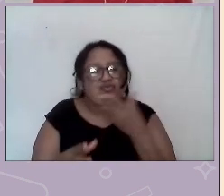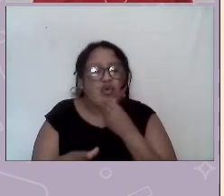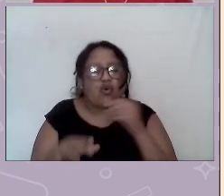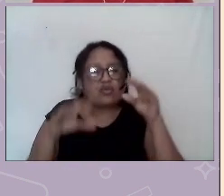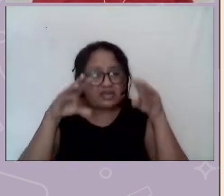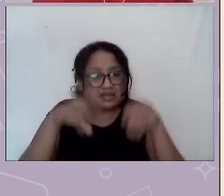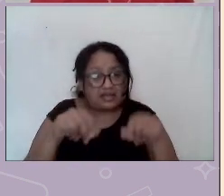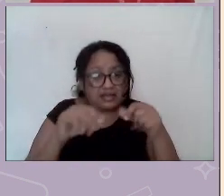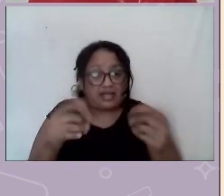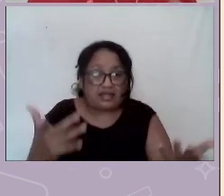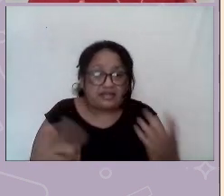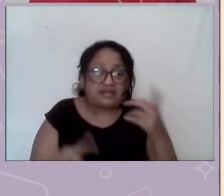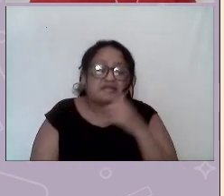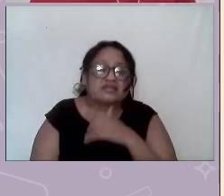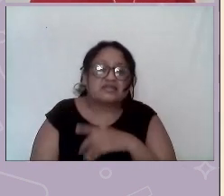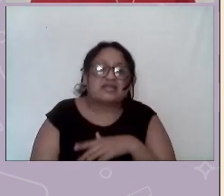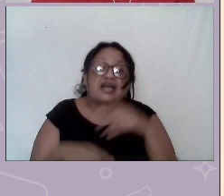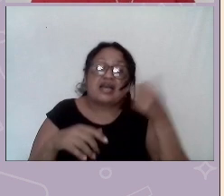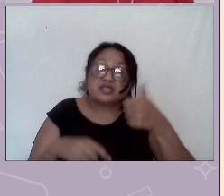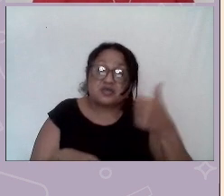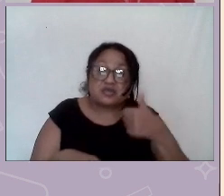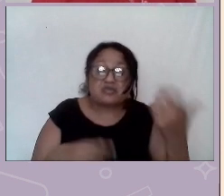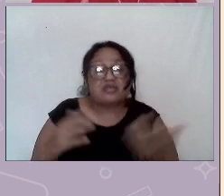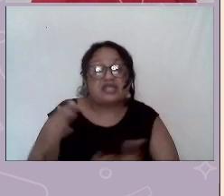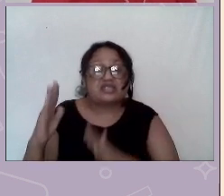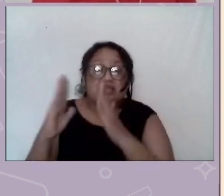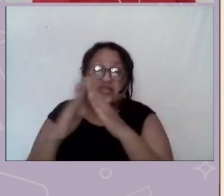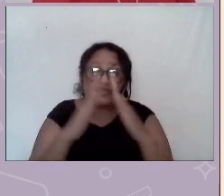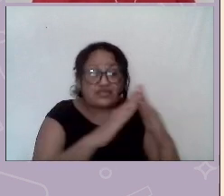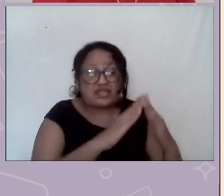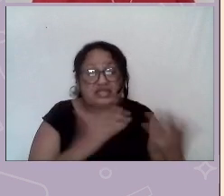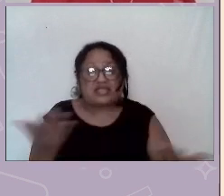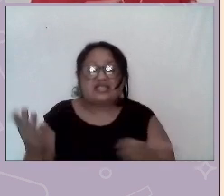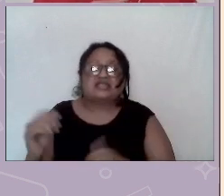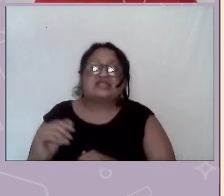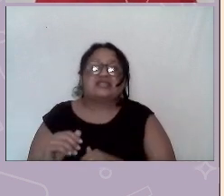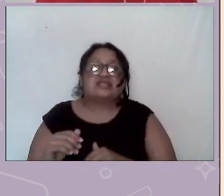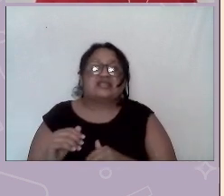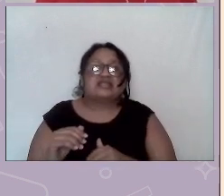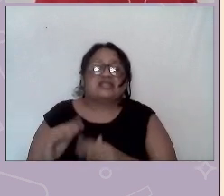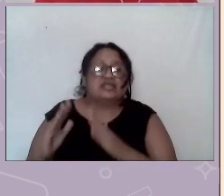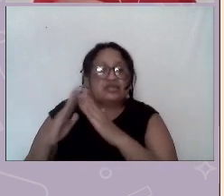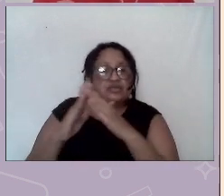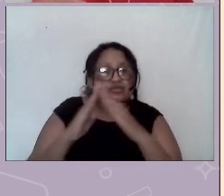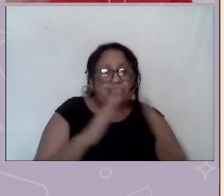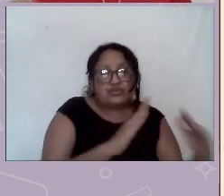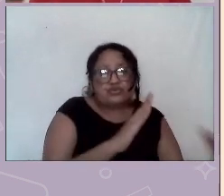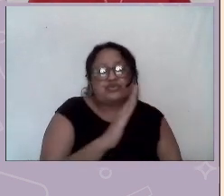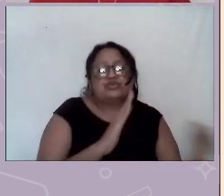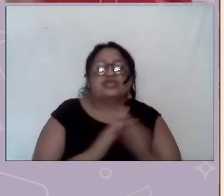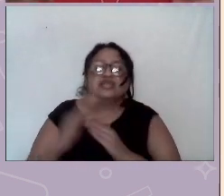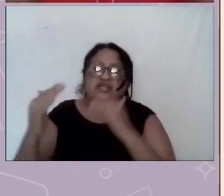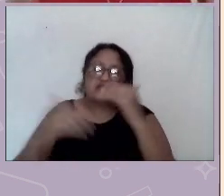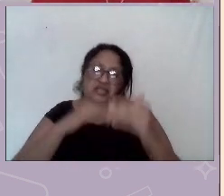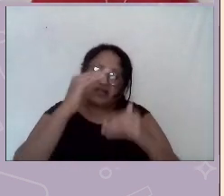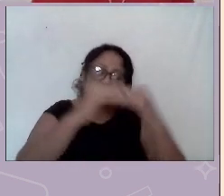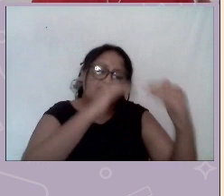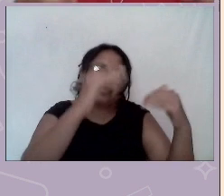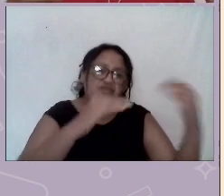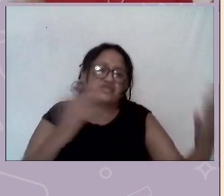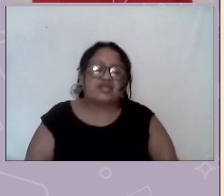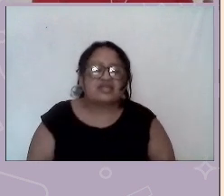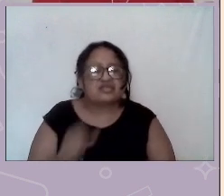terra as primeiras vilas os primeiros povoados vão começar a nascer e a se desenvolver para dar